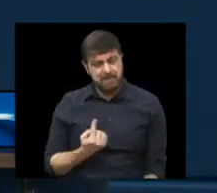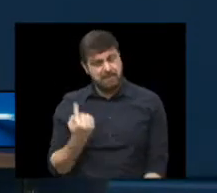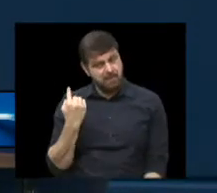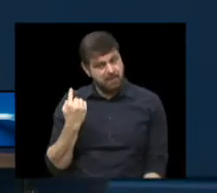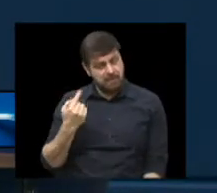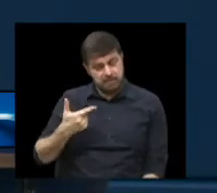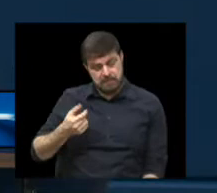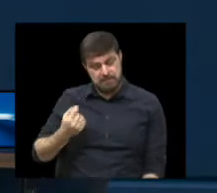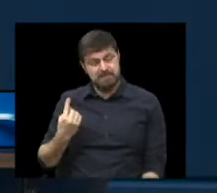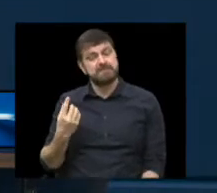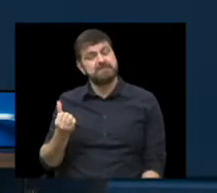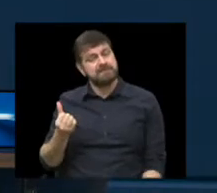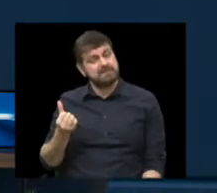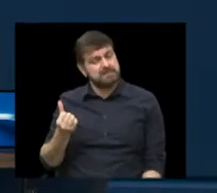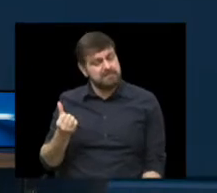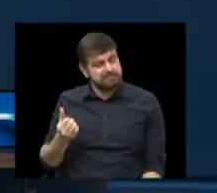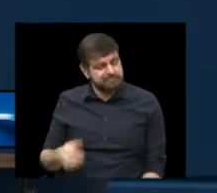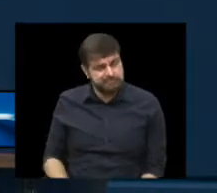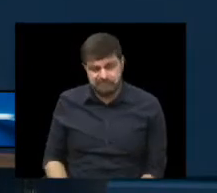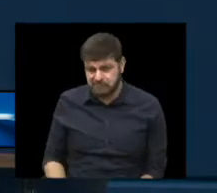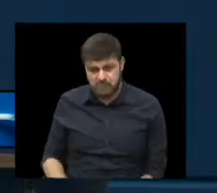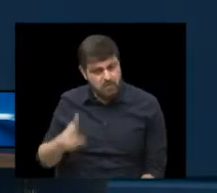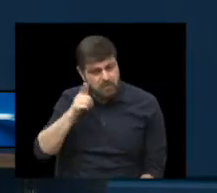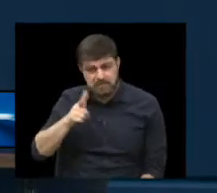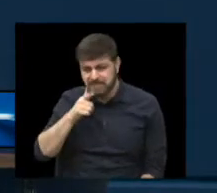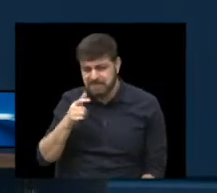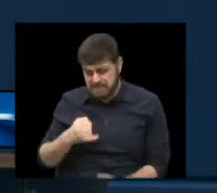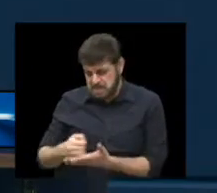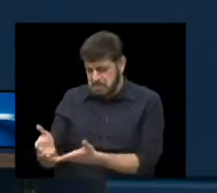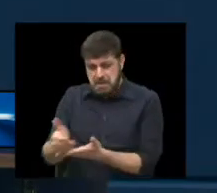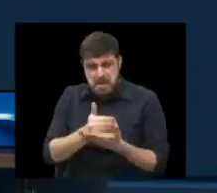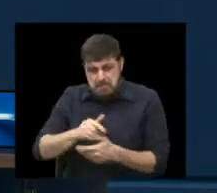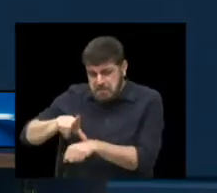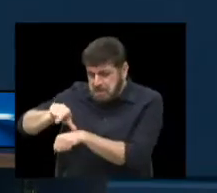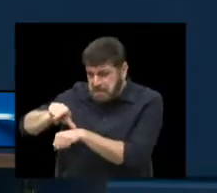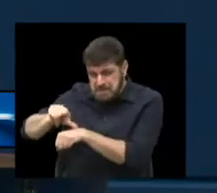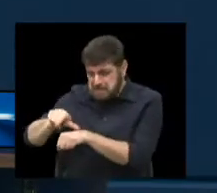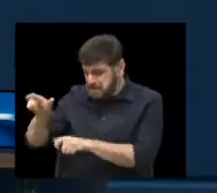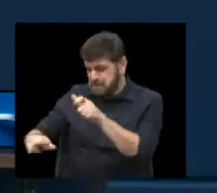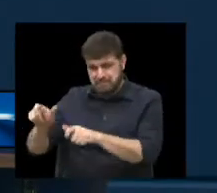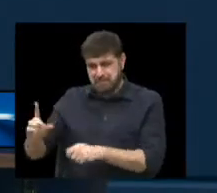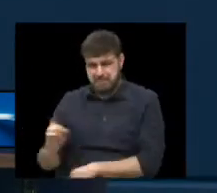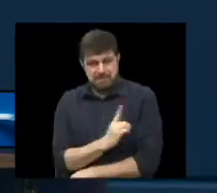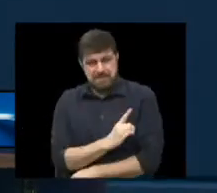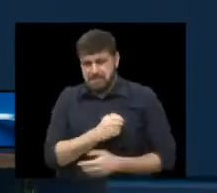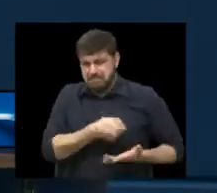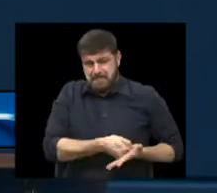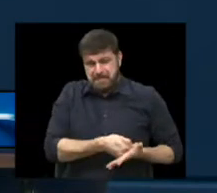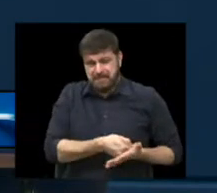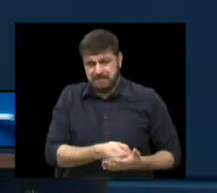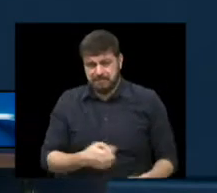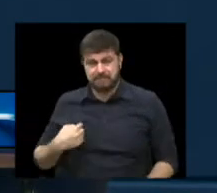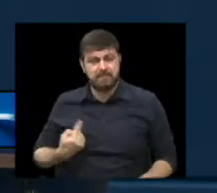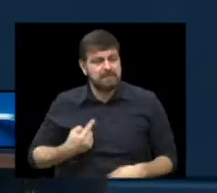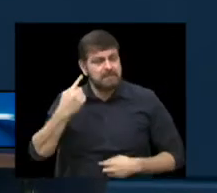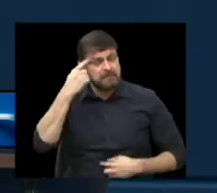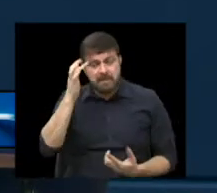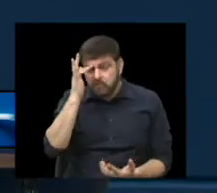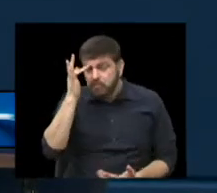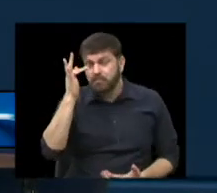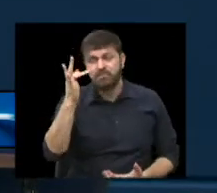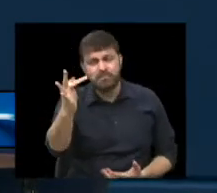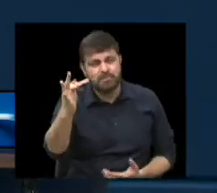2016. Então, na verdade, em nome da liquidez, se está criando um problema para o futuro,